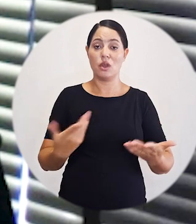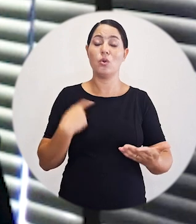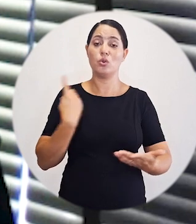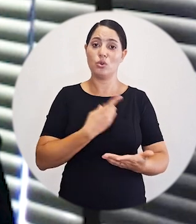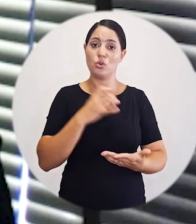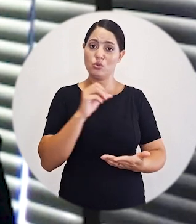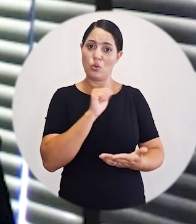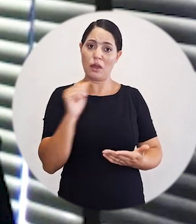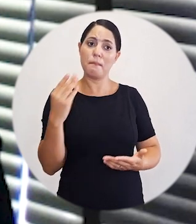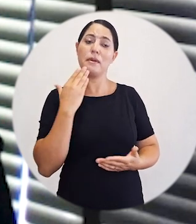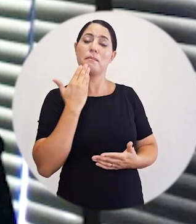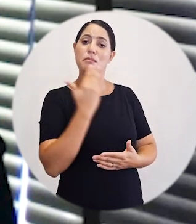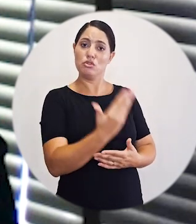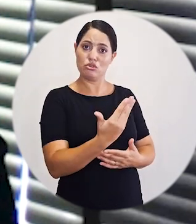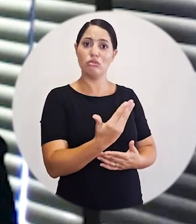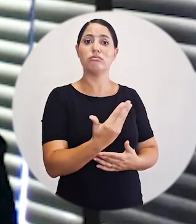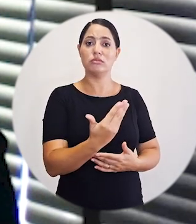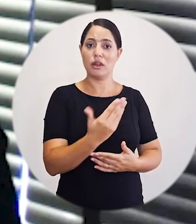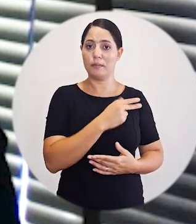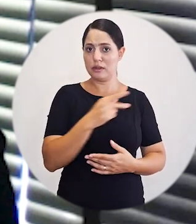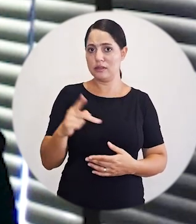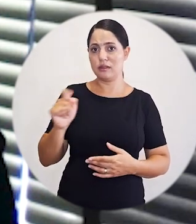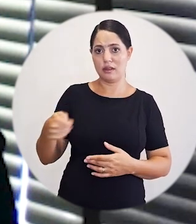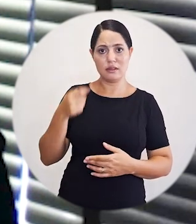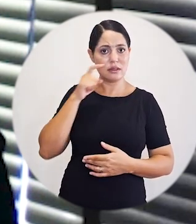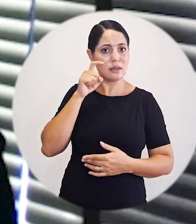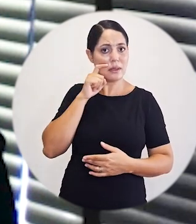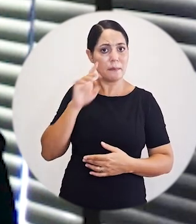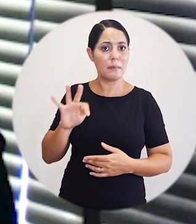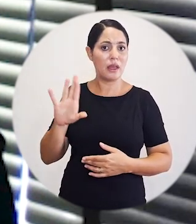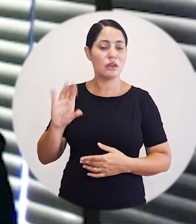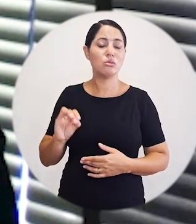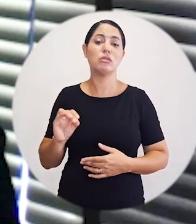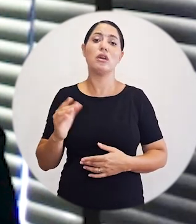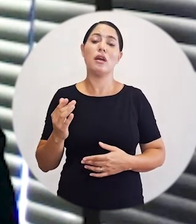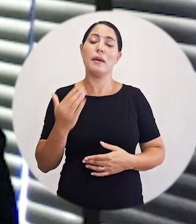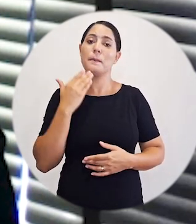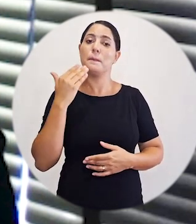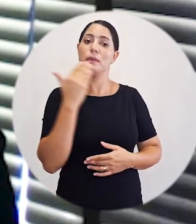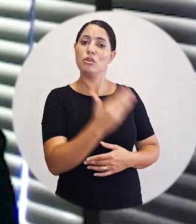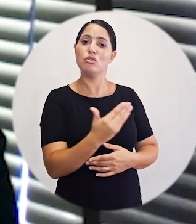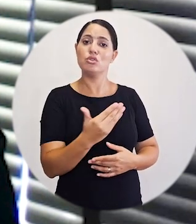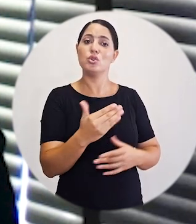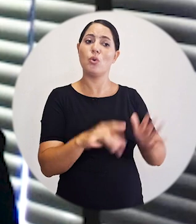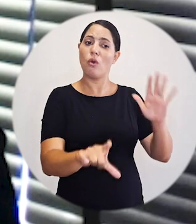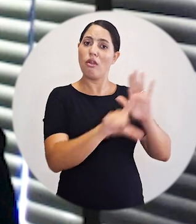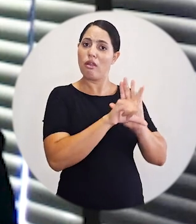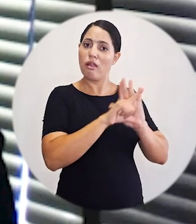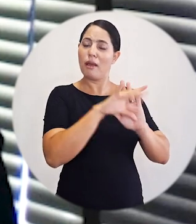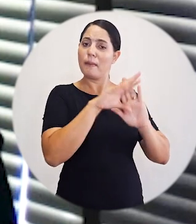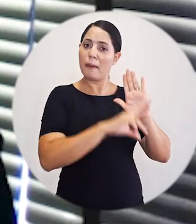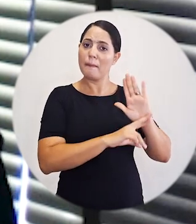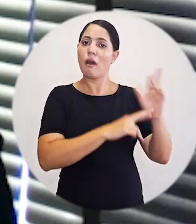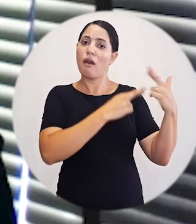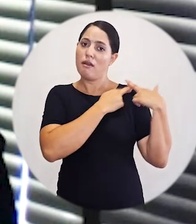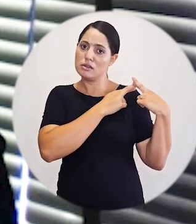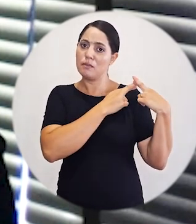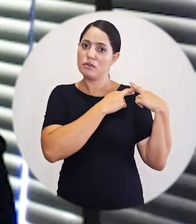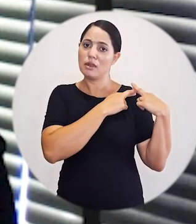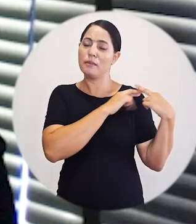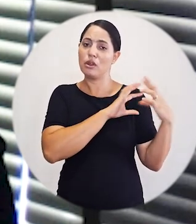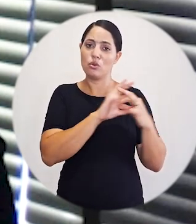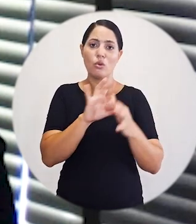é uma resposta que a OAB fez através do nosso presidente Beto Simonetti para dar, através da legislação, uma